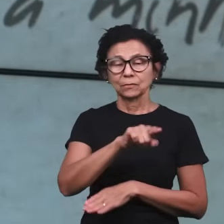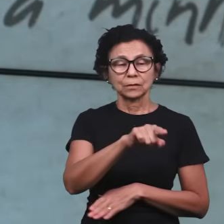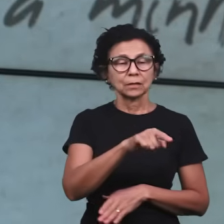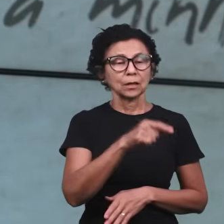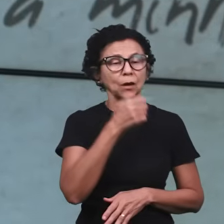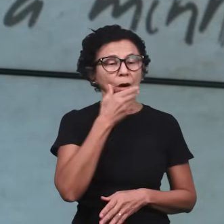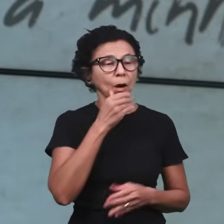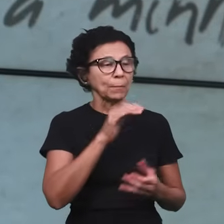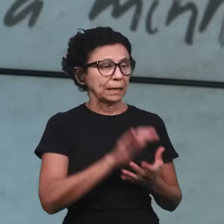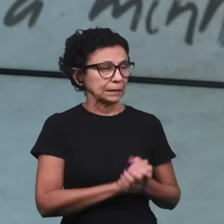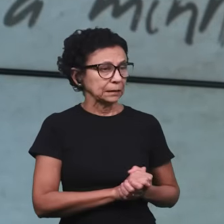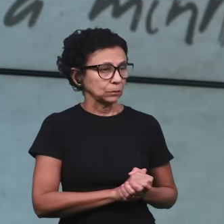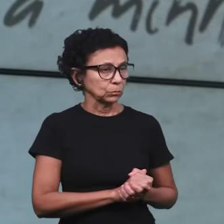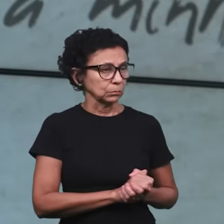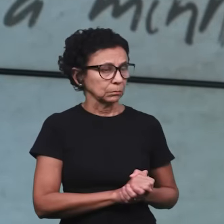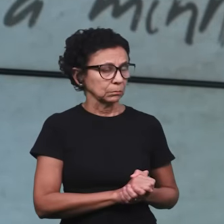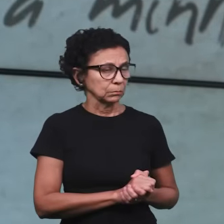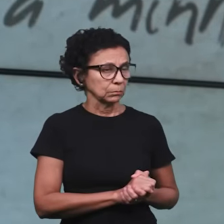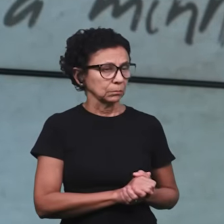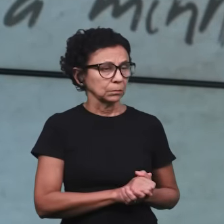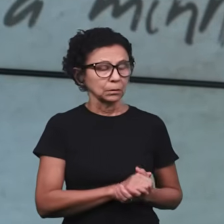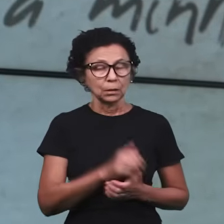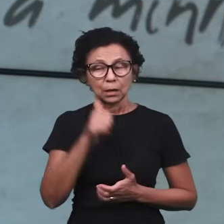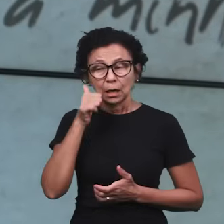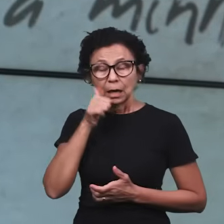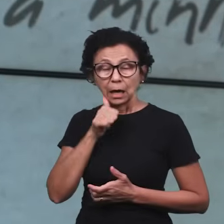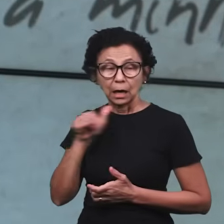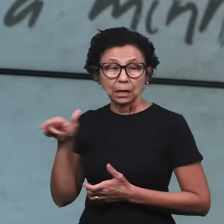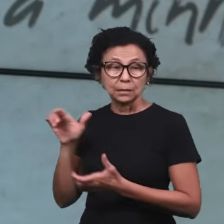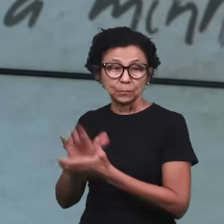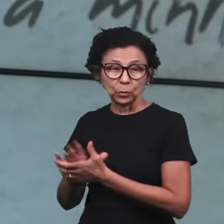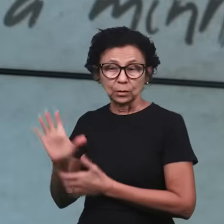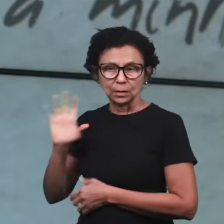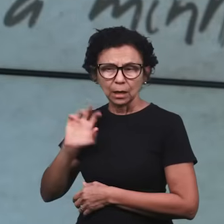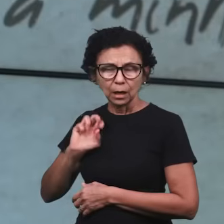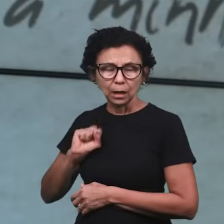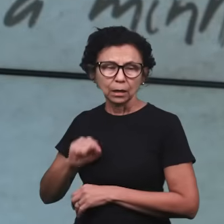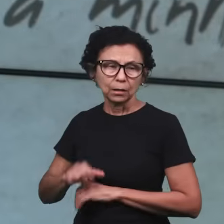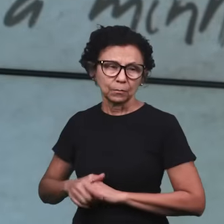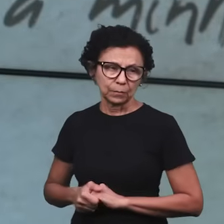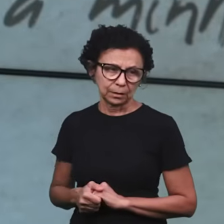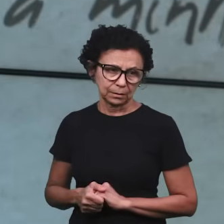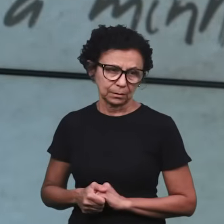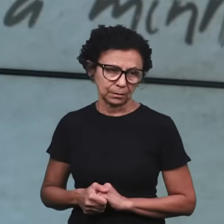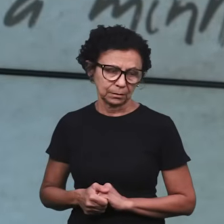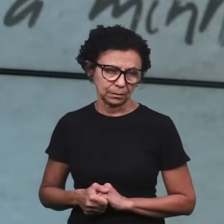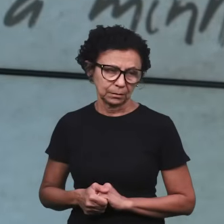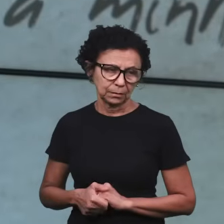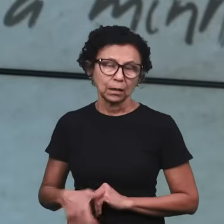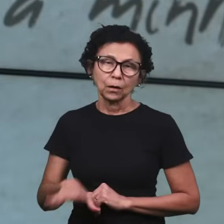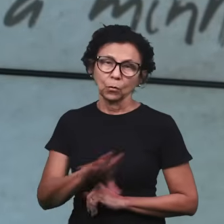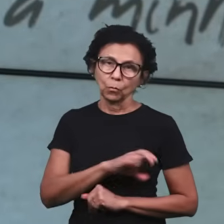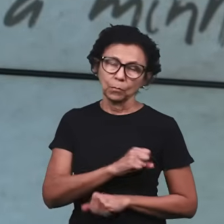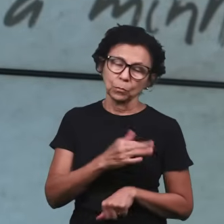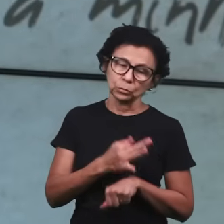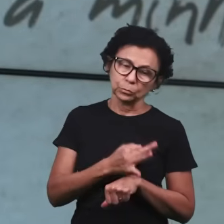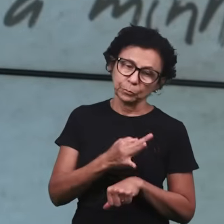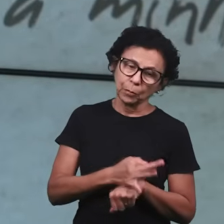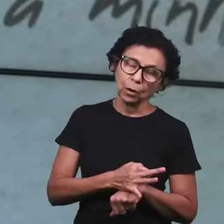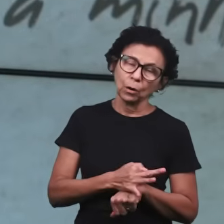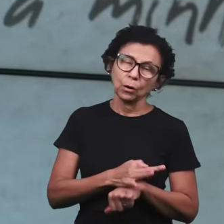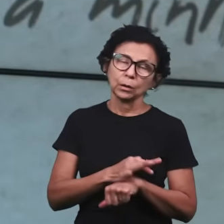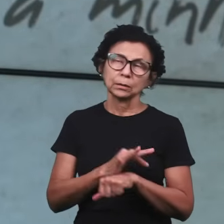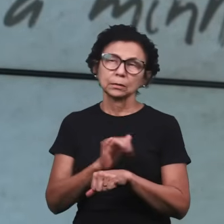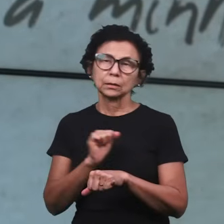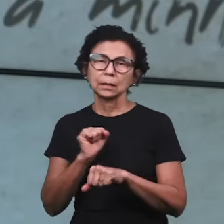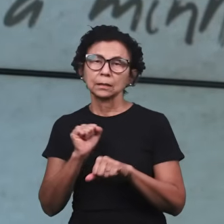esposas. Ou seja, o amor tudo suporta, tudo crê, tudo espera. Esse amor que aprende a